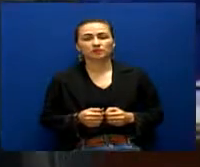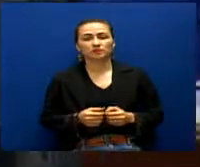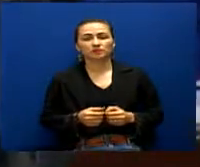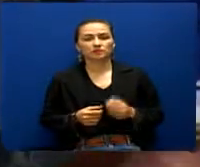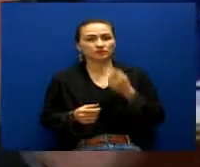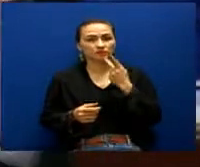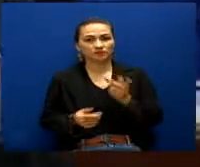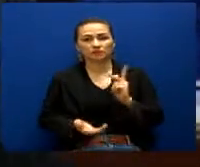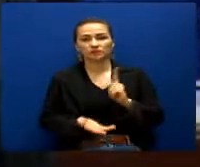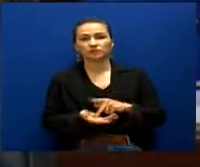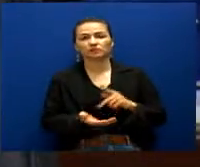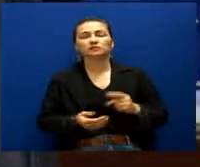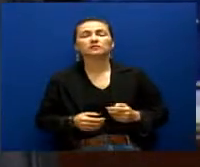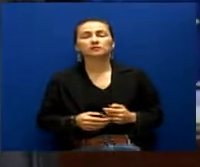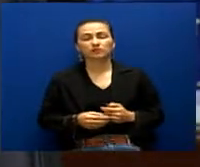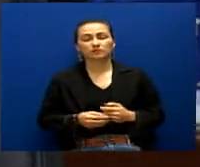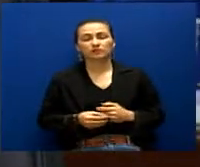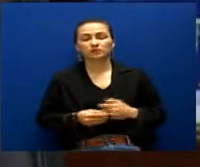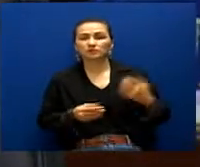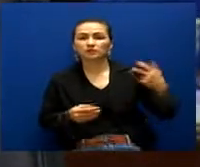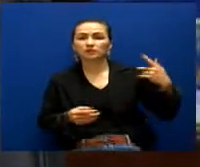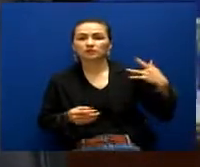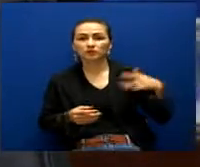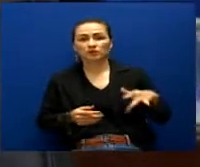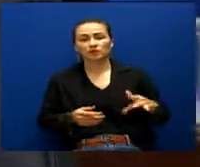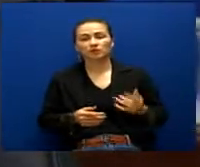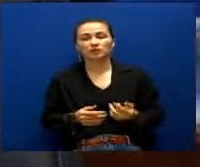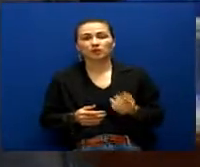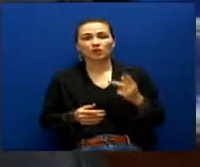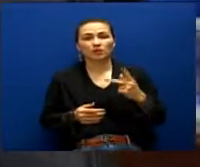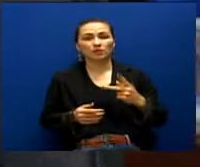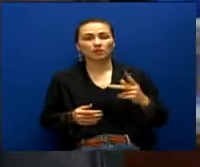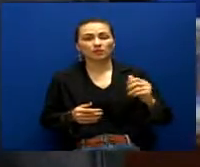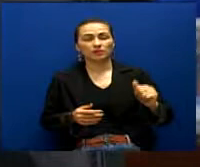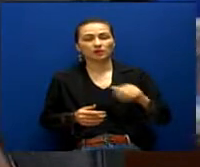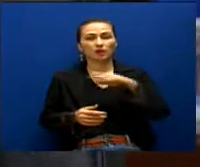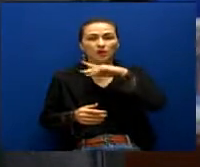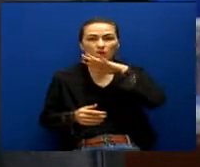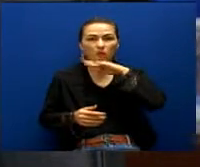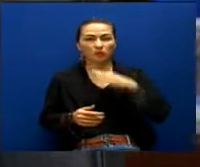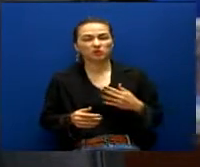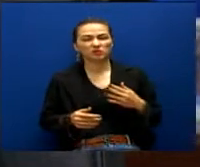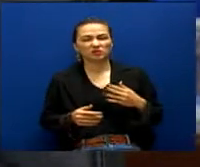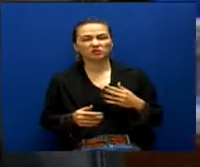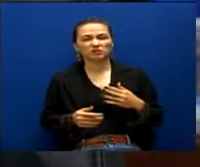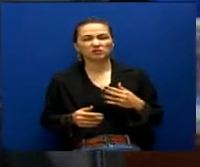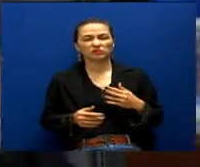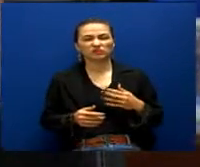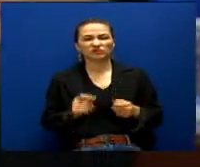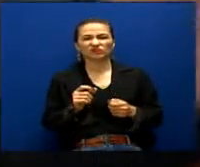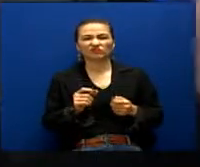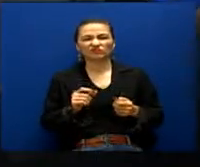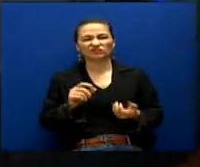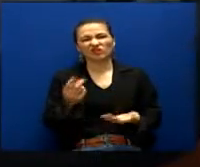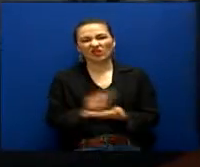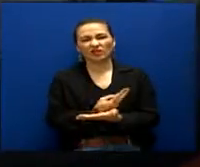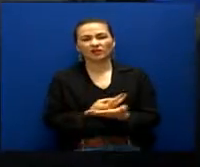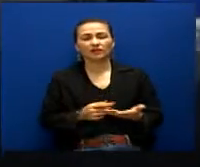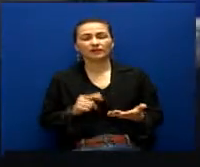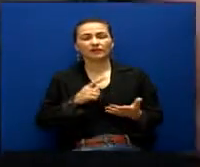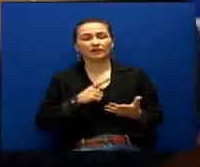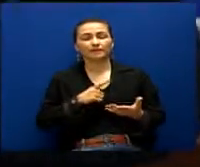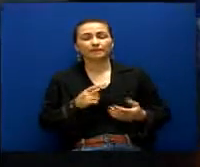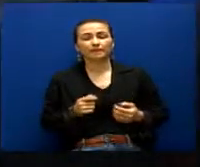verdade, infelizmente, além de vir uma PPA ruim, mal feita, uma coisa que é um verdadeiro Ctrl-C,